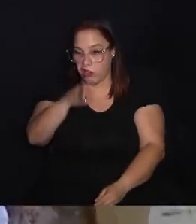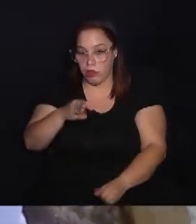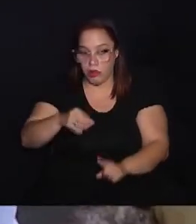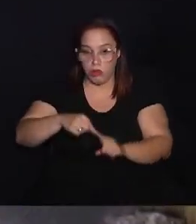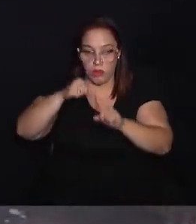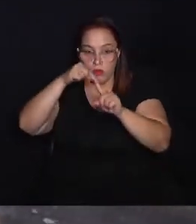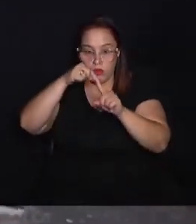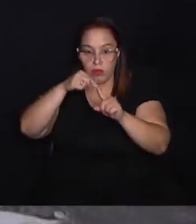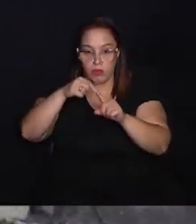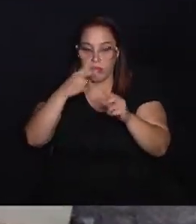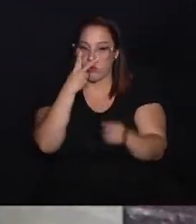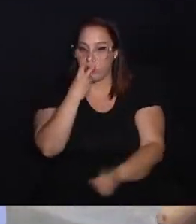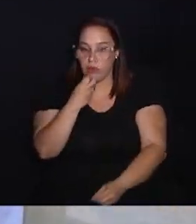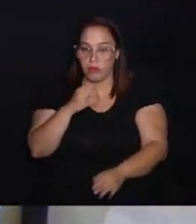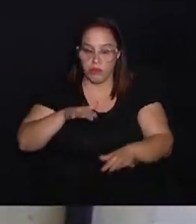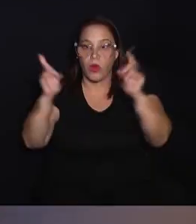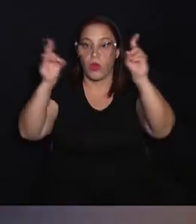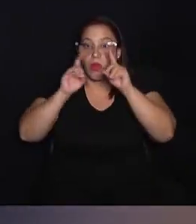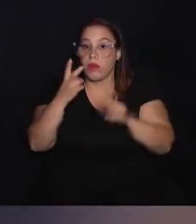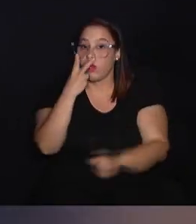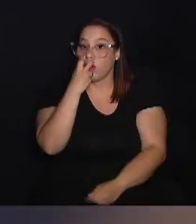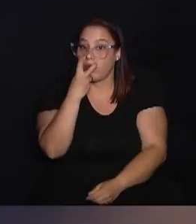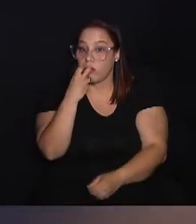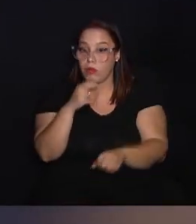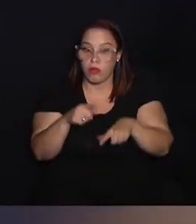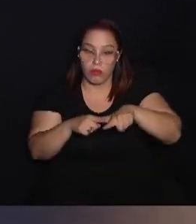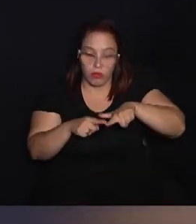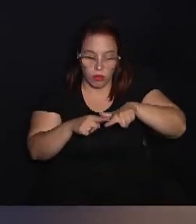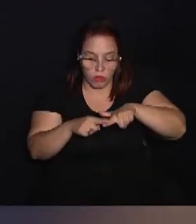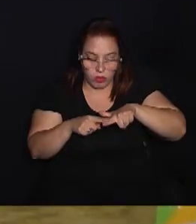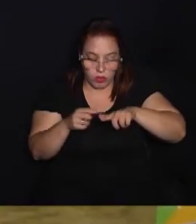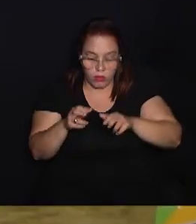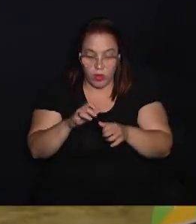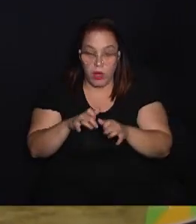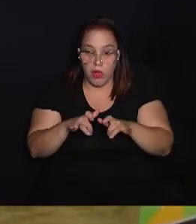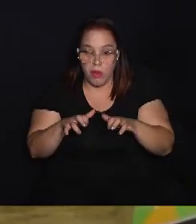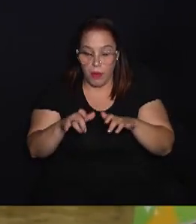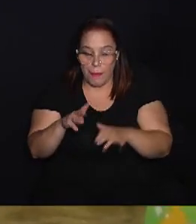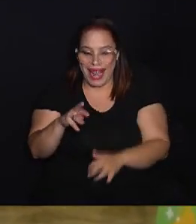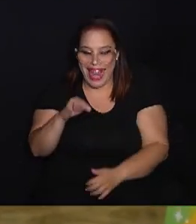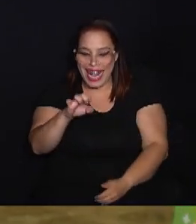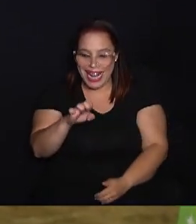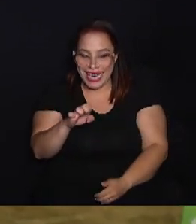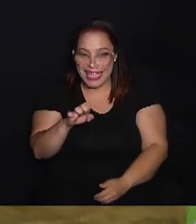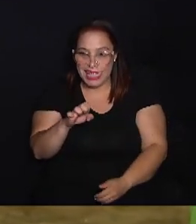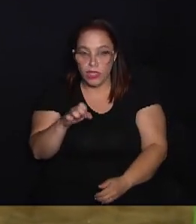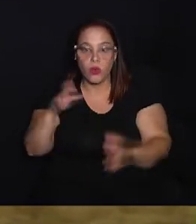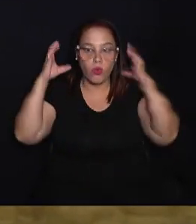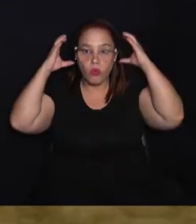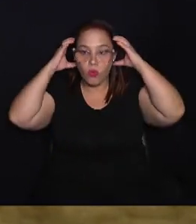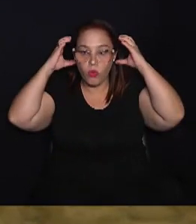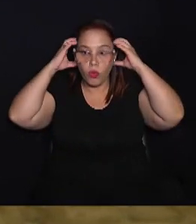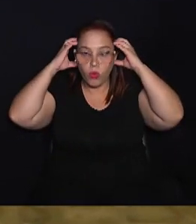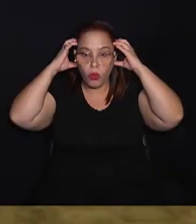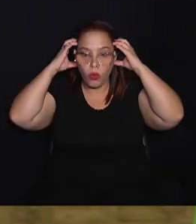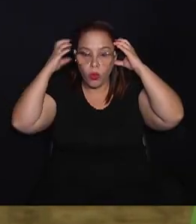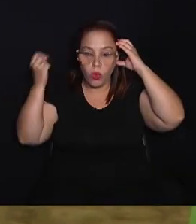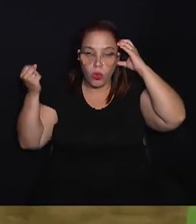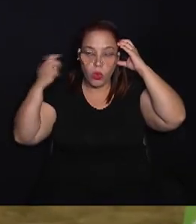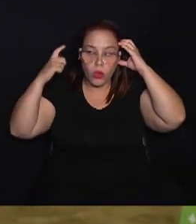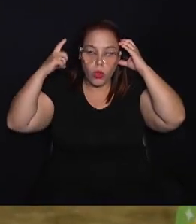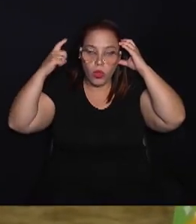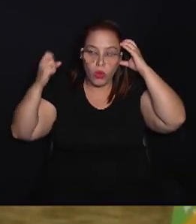são adaptadas para atender as pessoas com deficiência, como é o caso da Escola Estadual Francisco Glicério, que pertence à Zona Eleitoral número